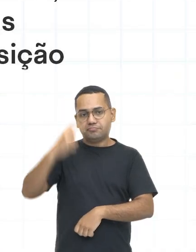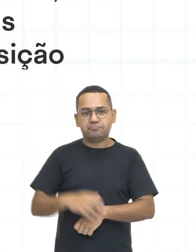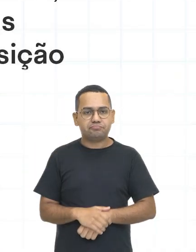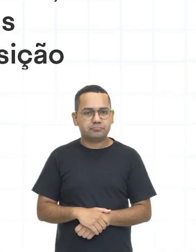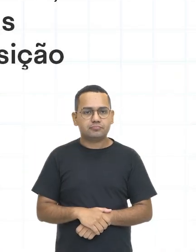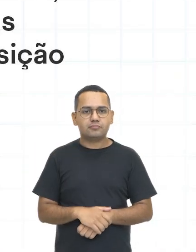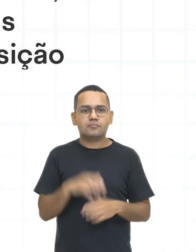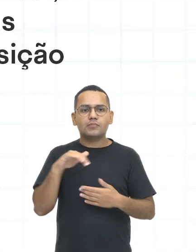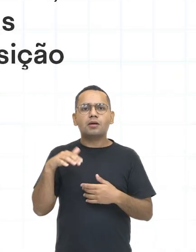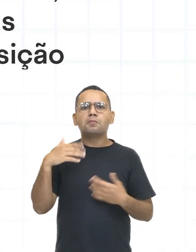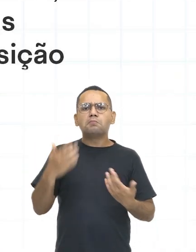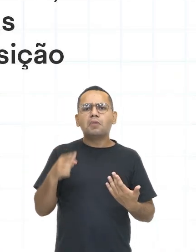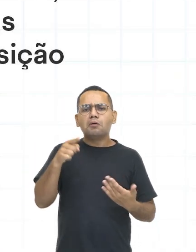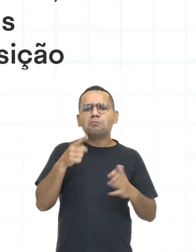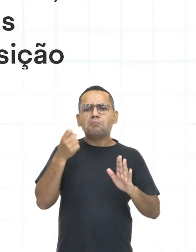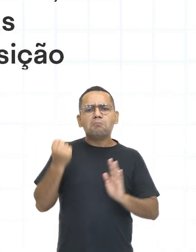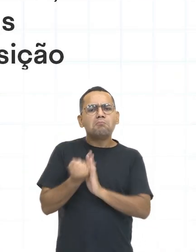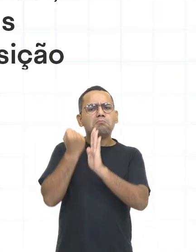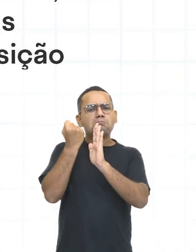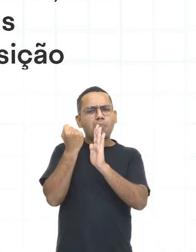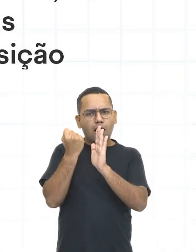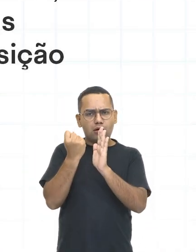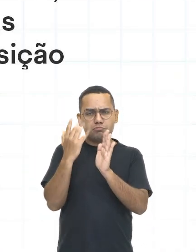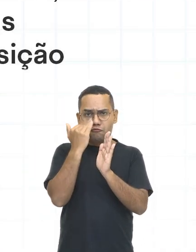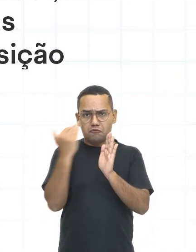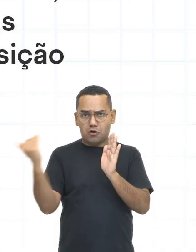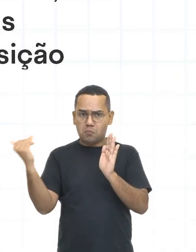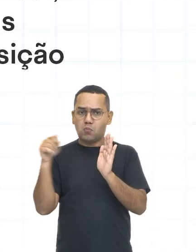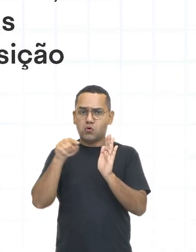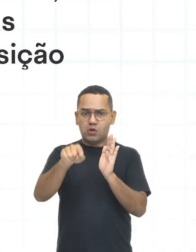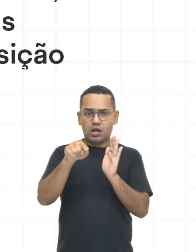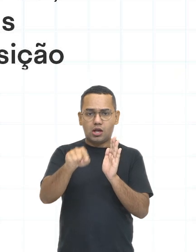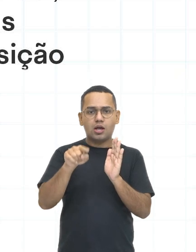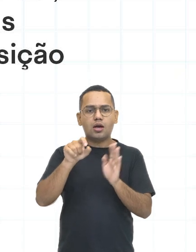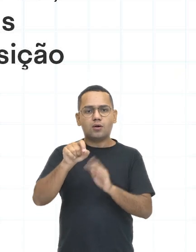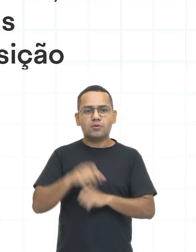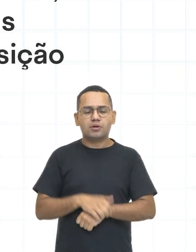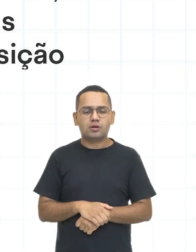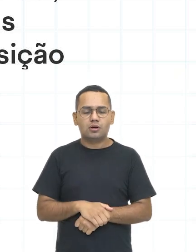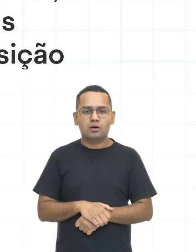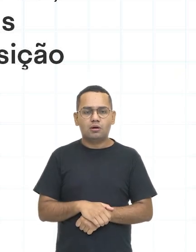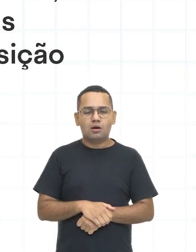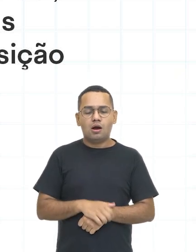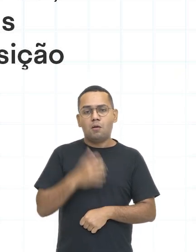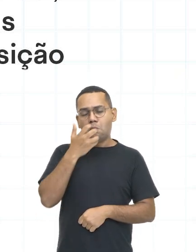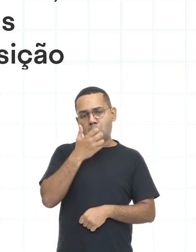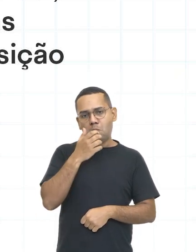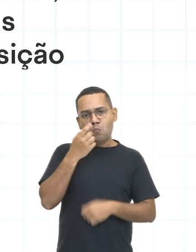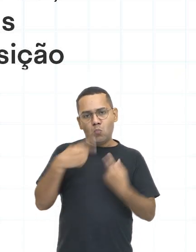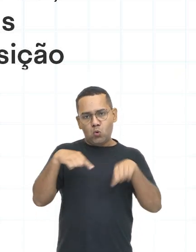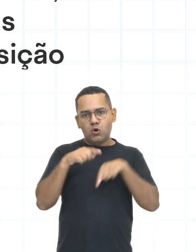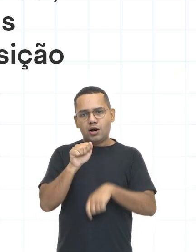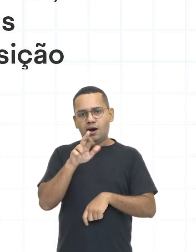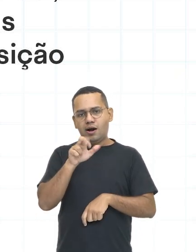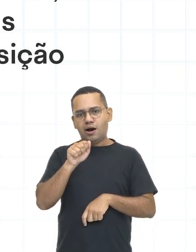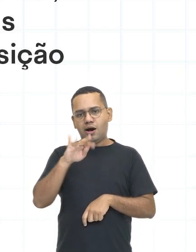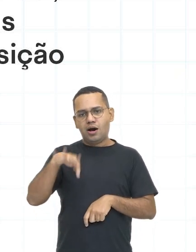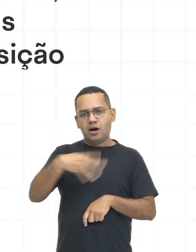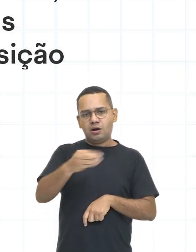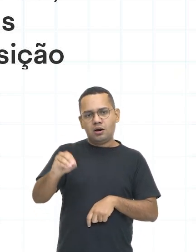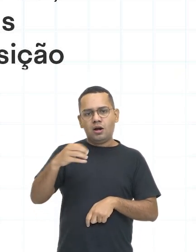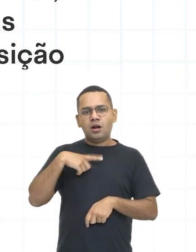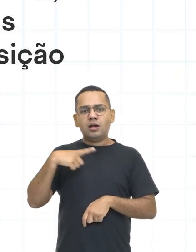do sucesso da MPB foi a interpretação de Arrastão, música de Vinícius